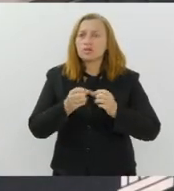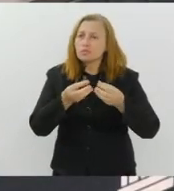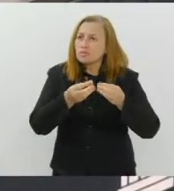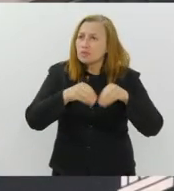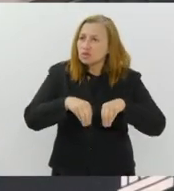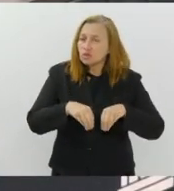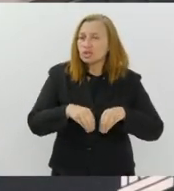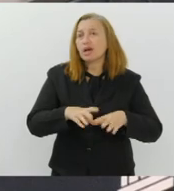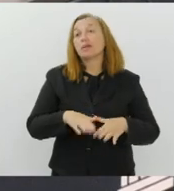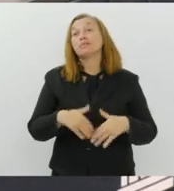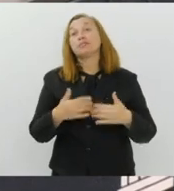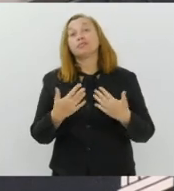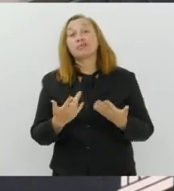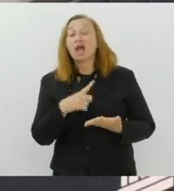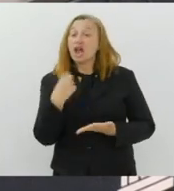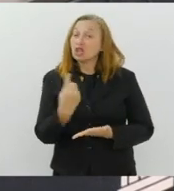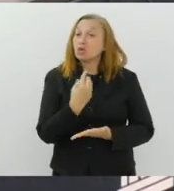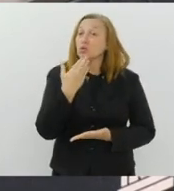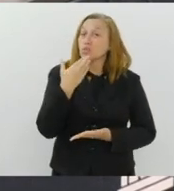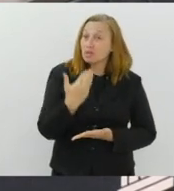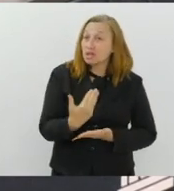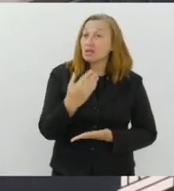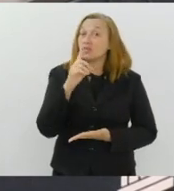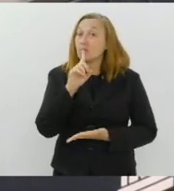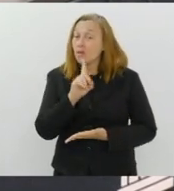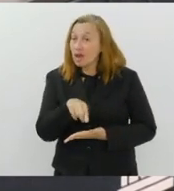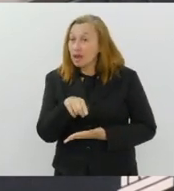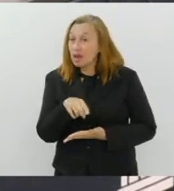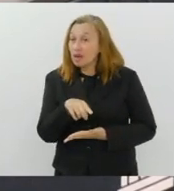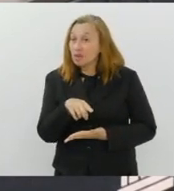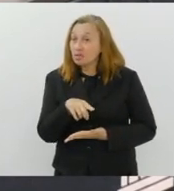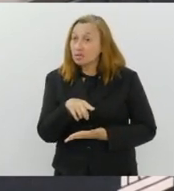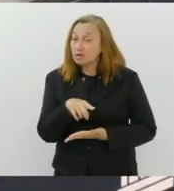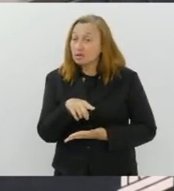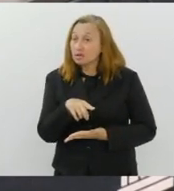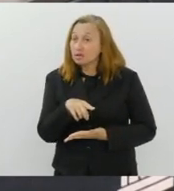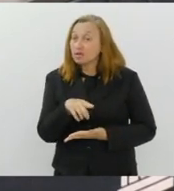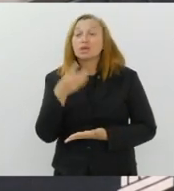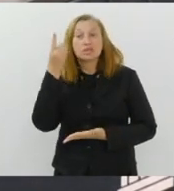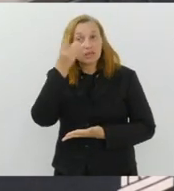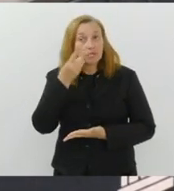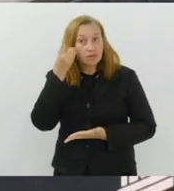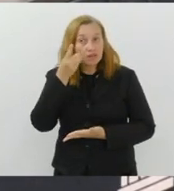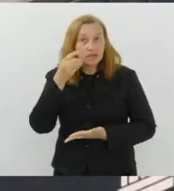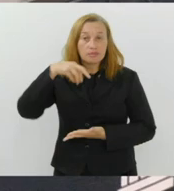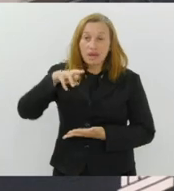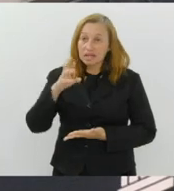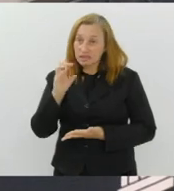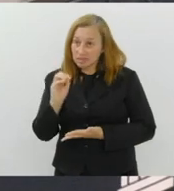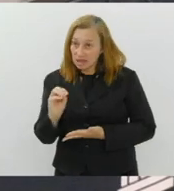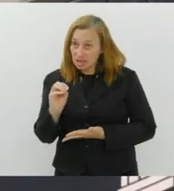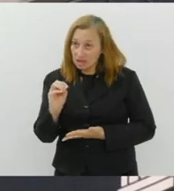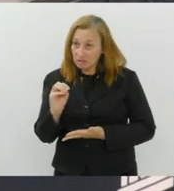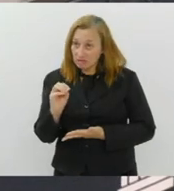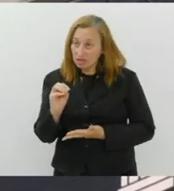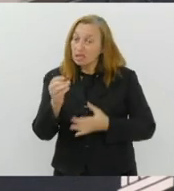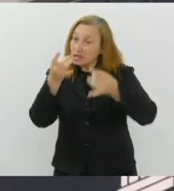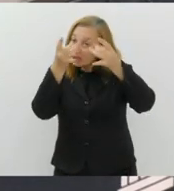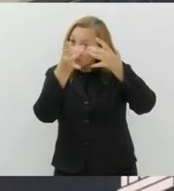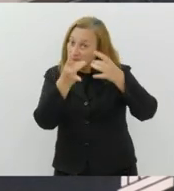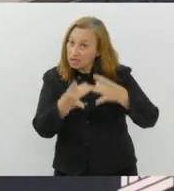que esperamos. A nossa sugestão é que o deputado Marcelo